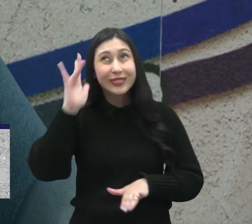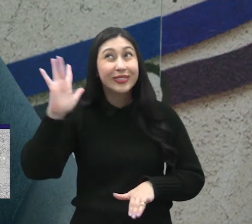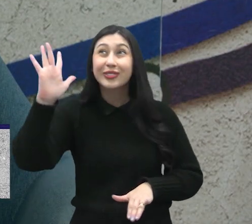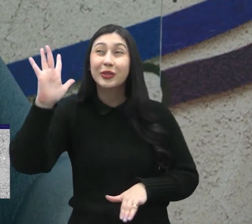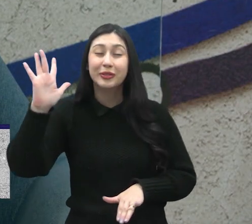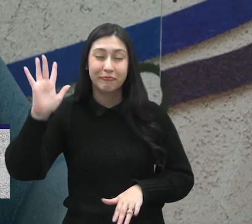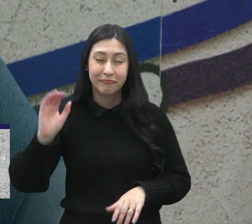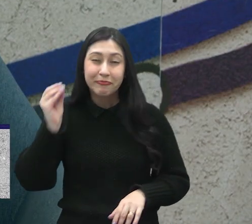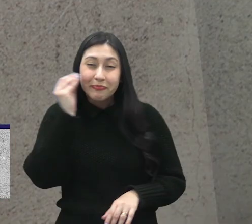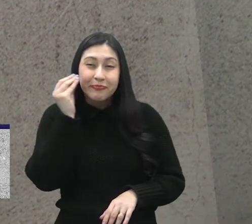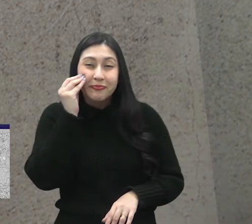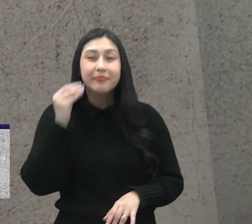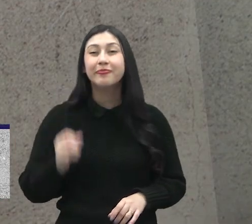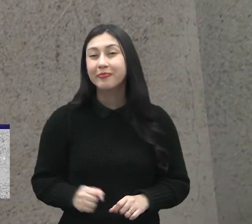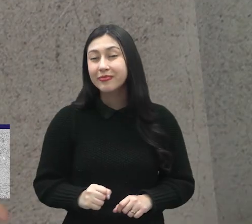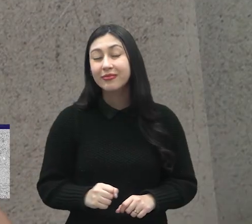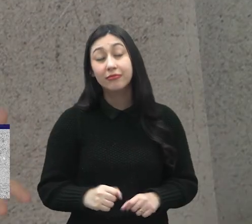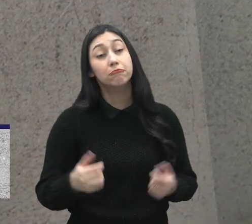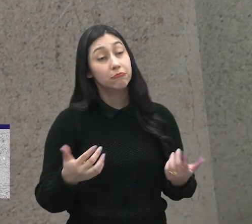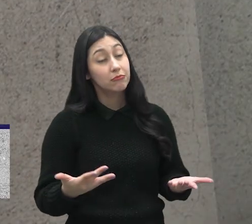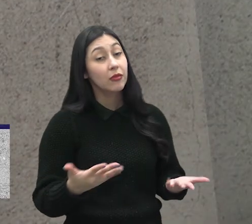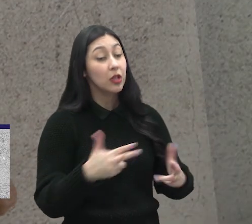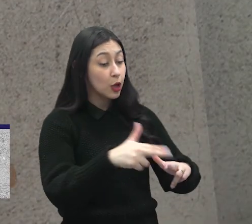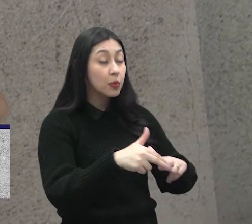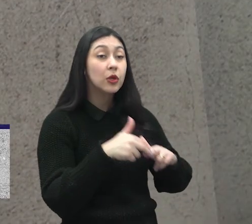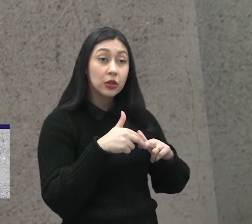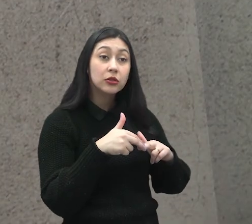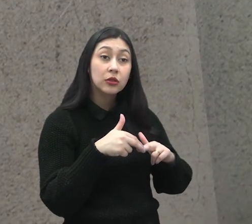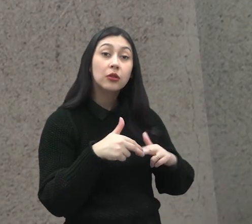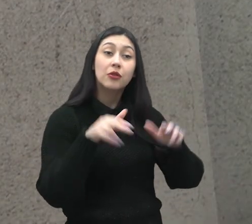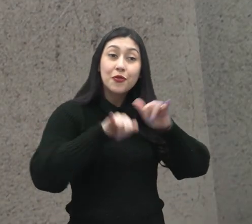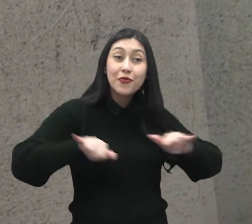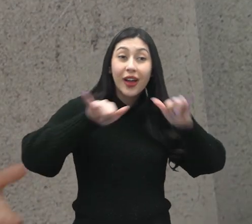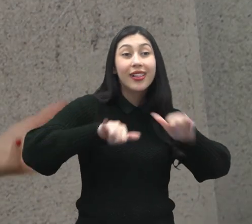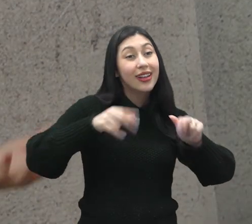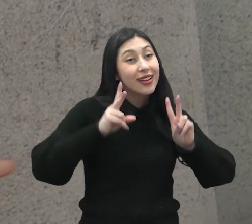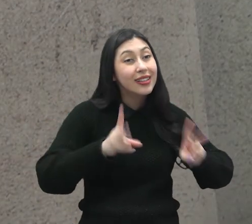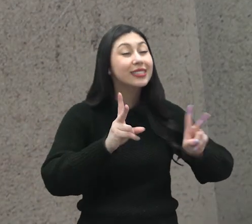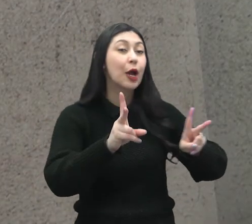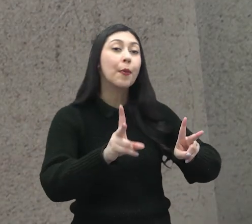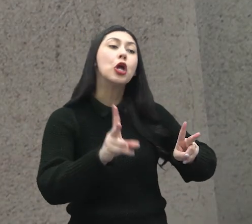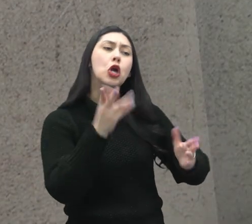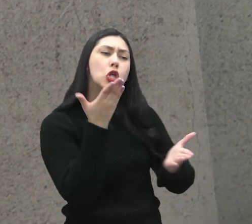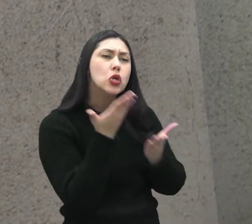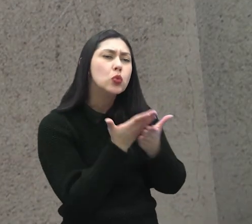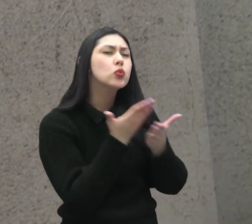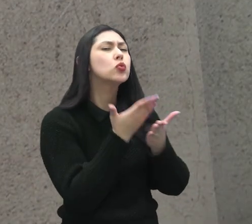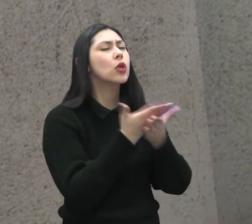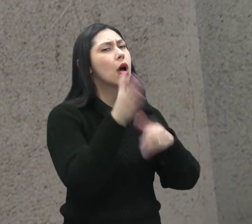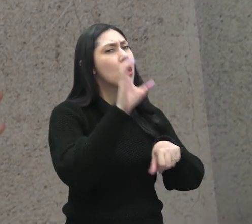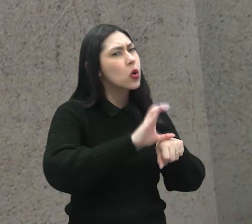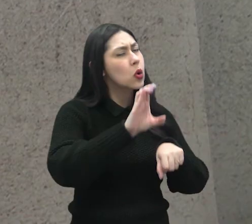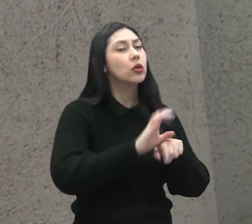tinha antes. E aí, por isso, né, sempre reforçar aqui, investir em qualificação também, né,